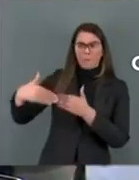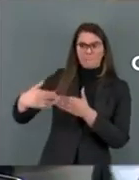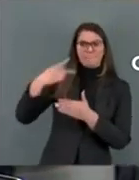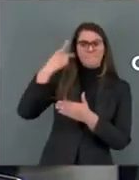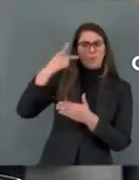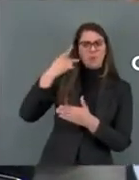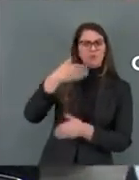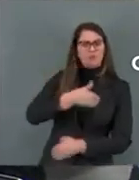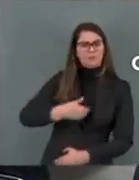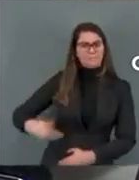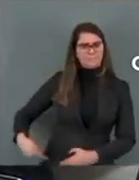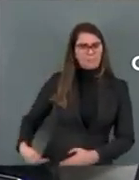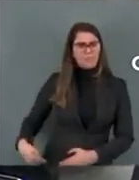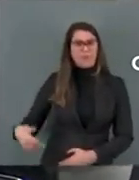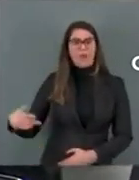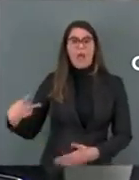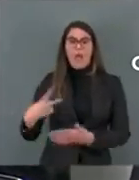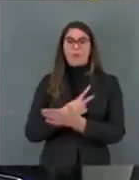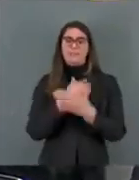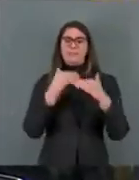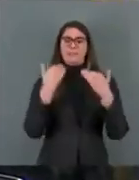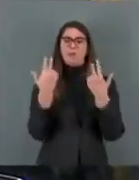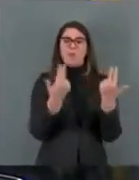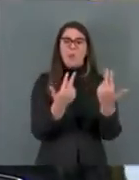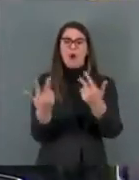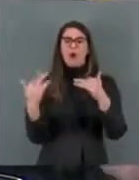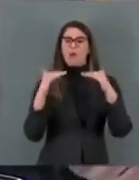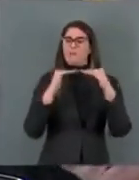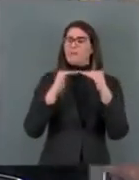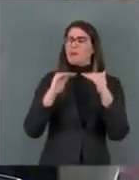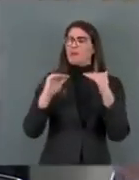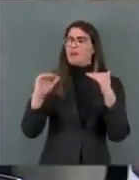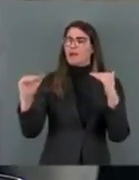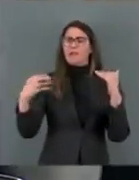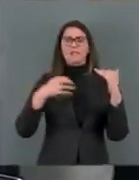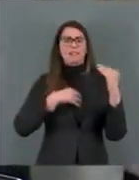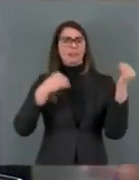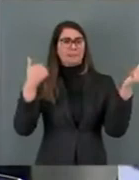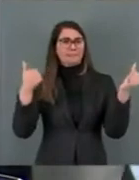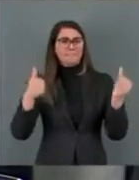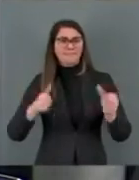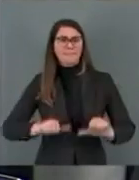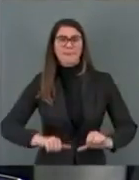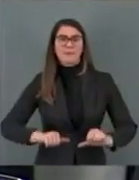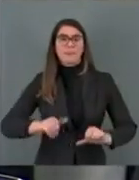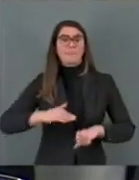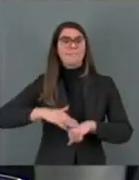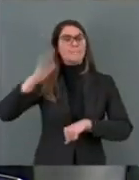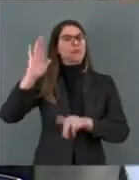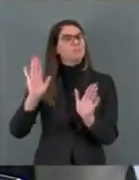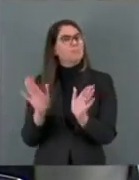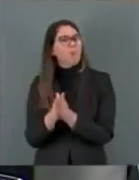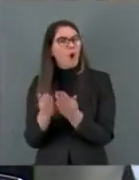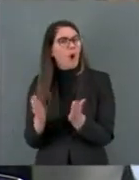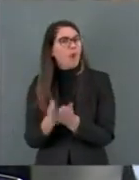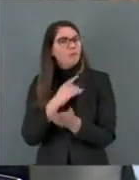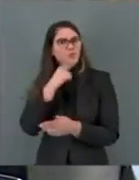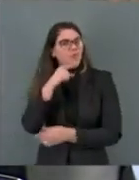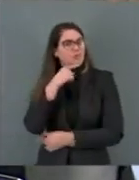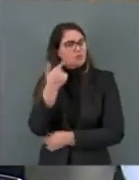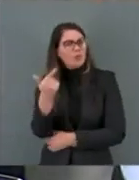pública ela é aplicada de forma igualitária, quem sente os piores efeitos são os mais pobres. Eu não tenho